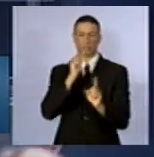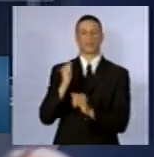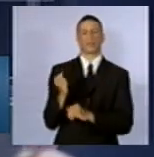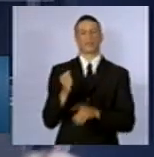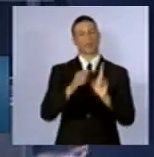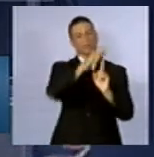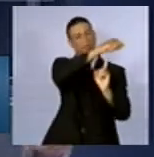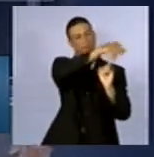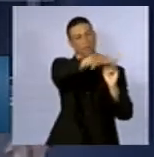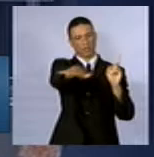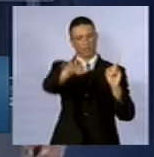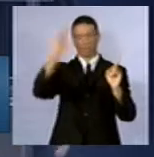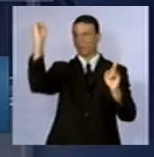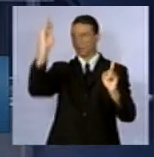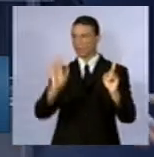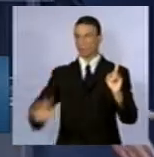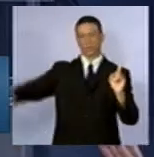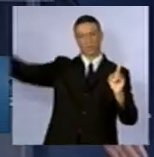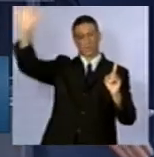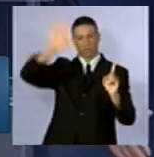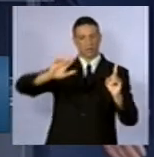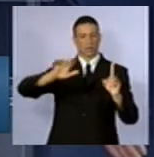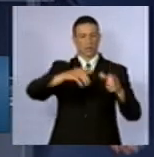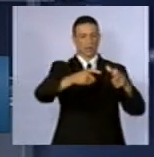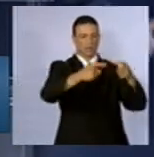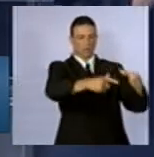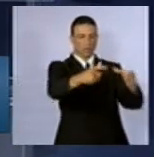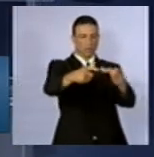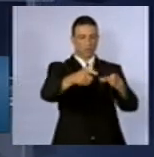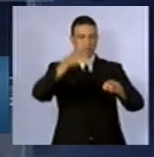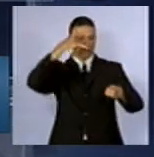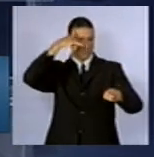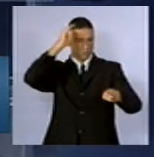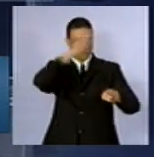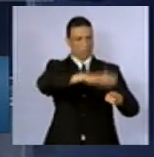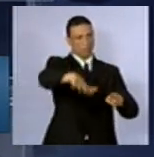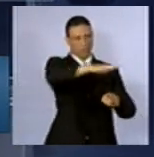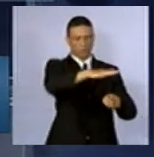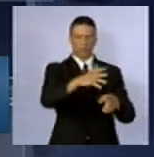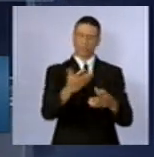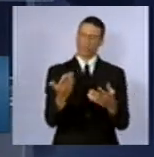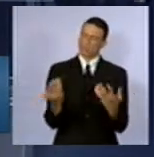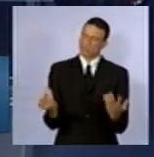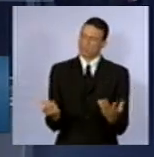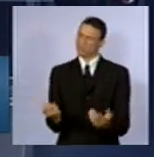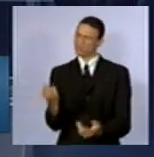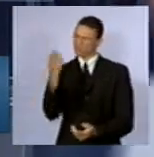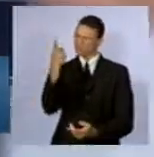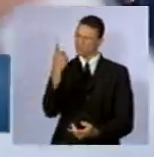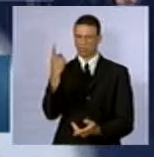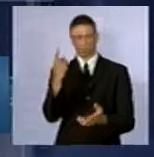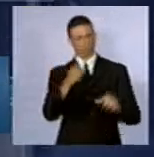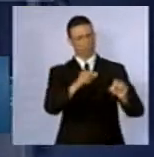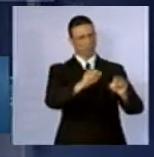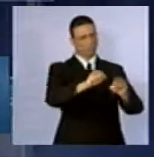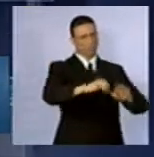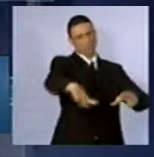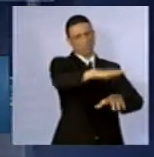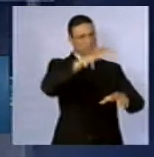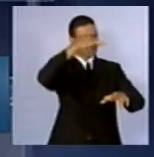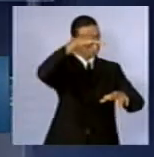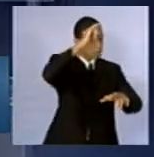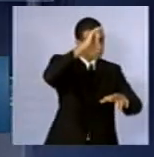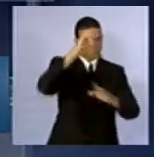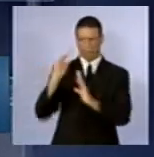transmissão brasileira ela é rurais Então fala Poxa mas vocês estão falando disso aí não ten aglomeração então eu